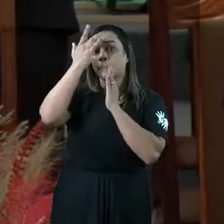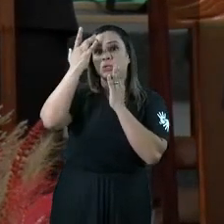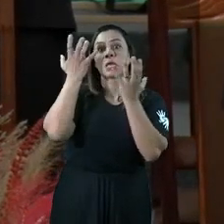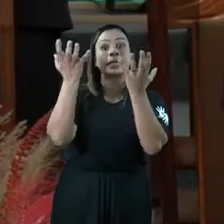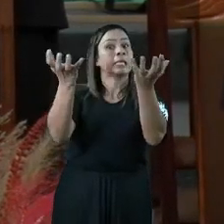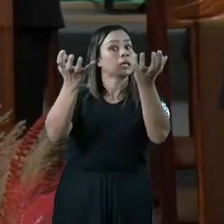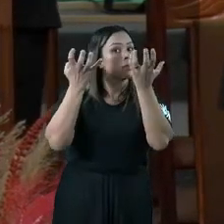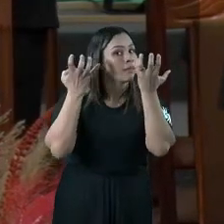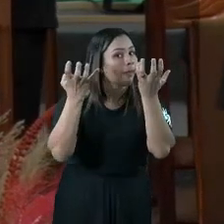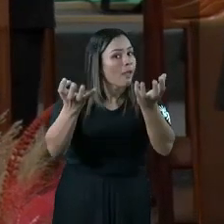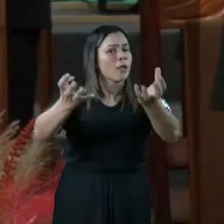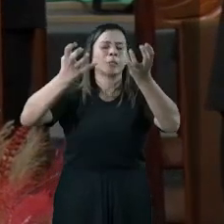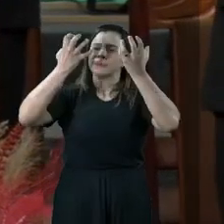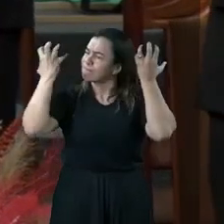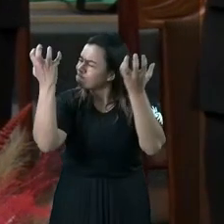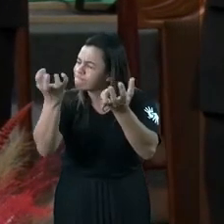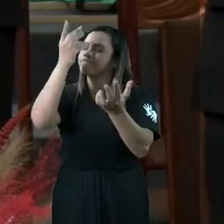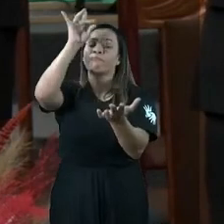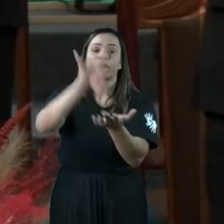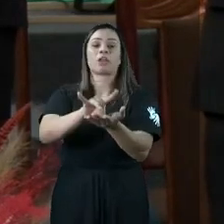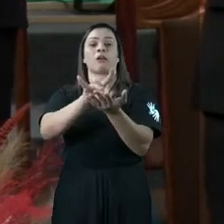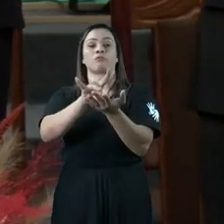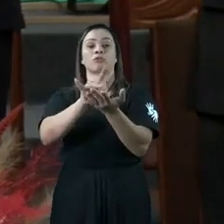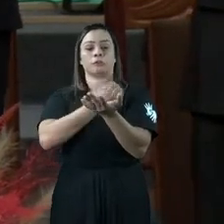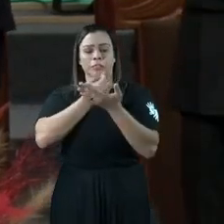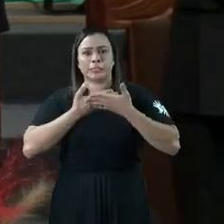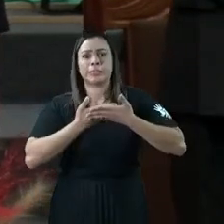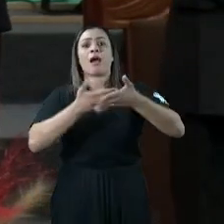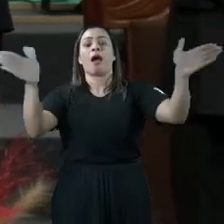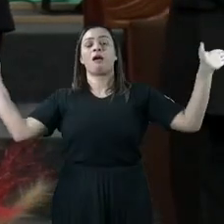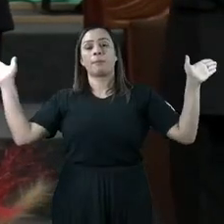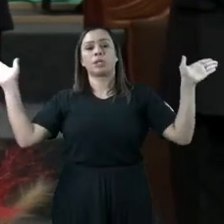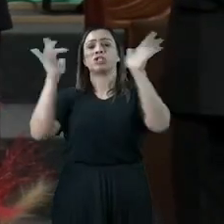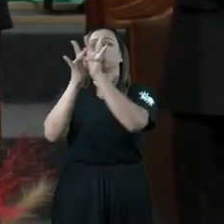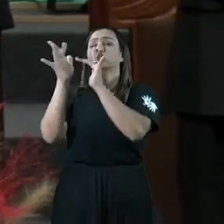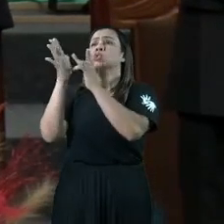a escancarar as portas para ele entrar de fato na sua vida.